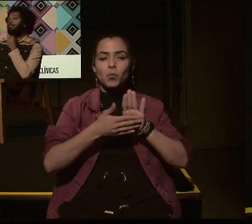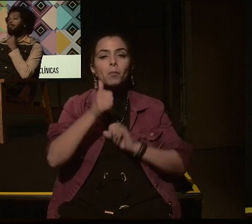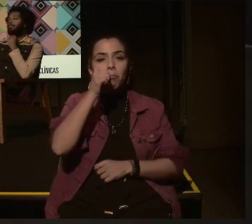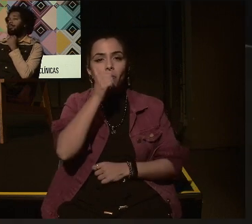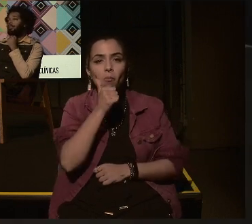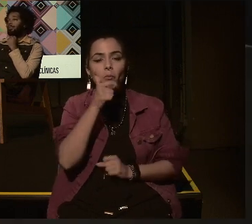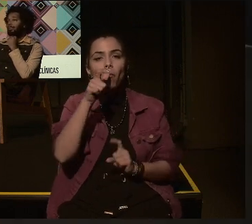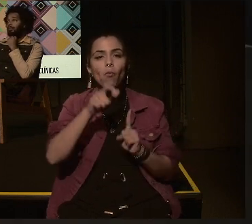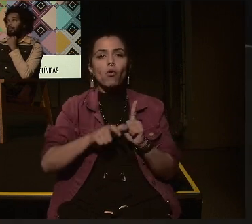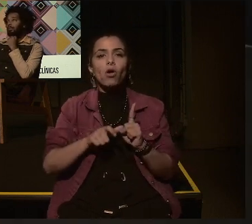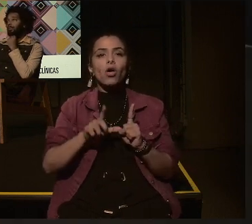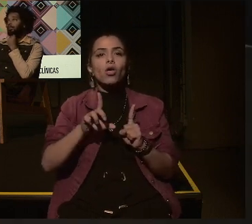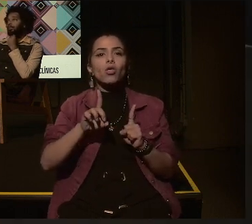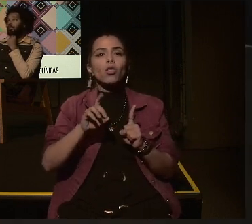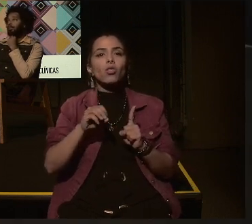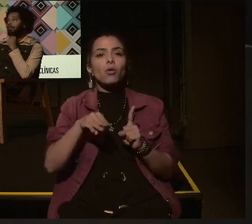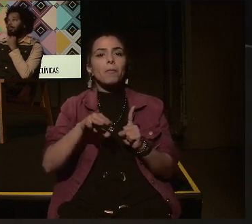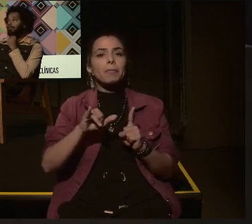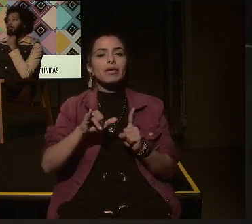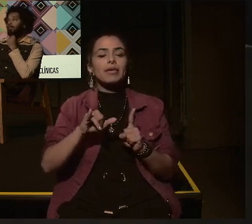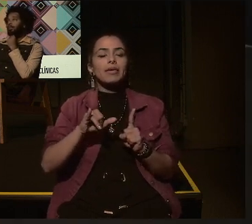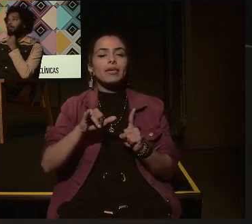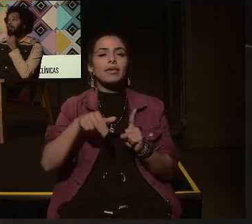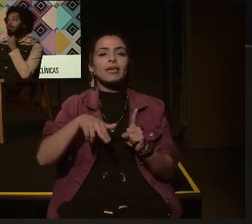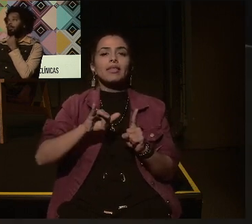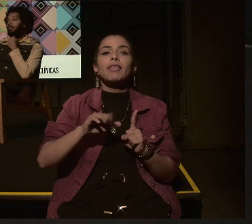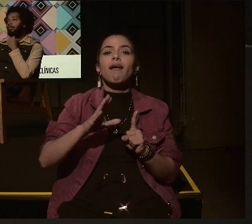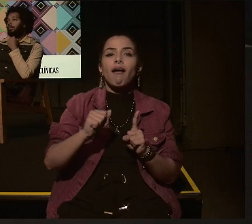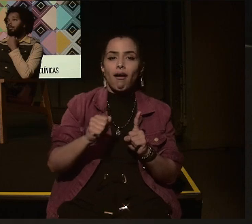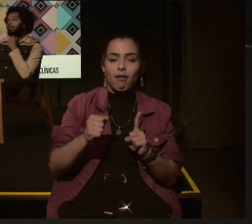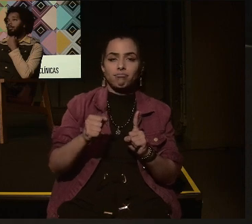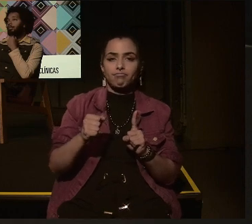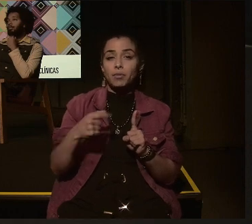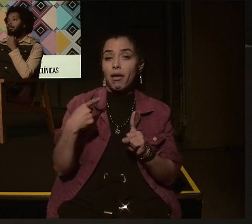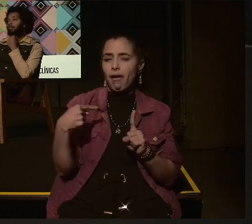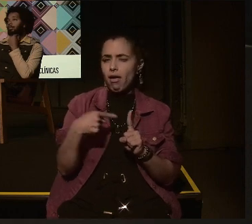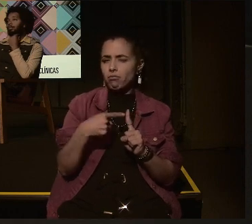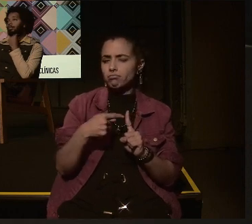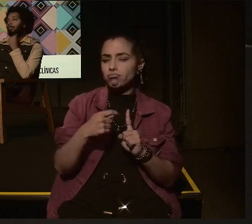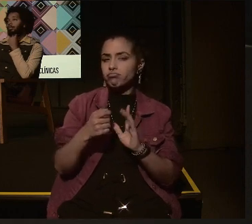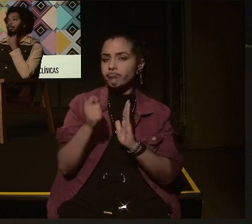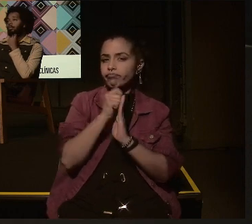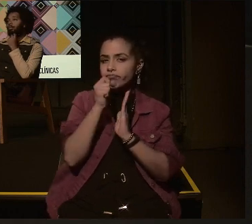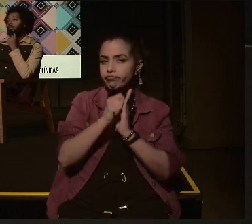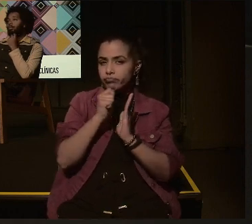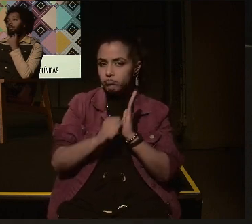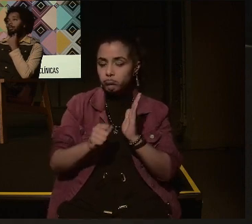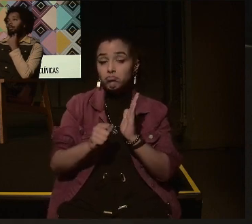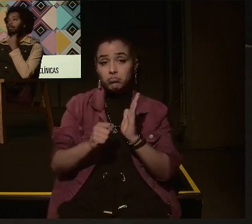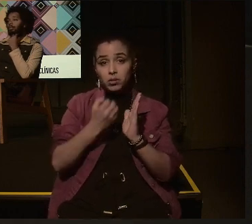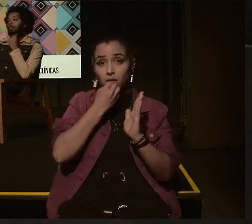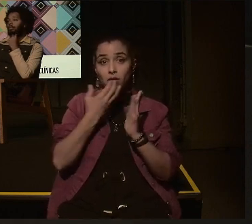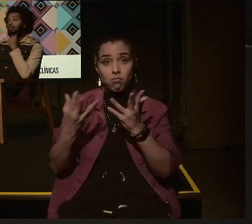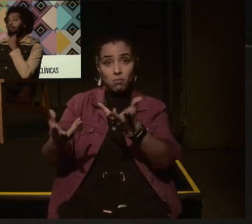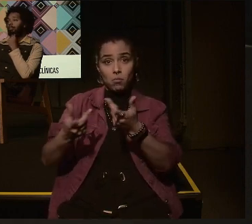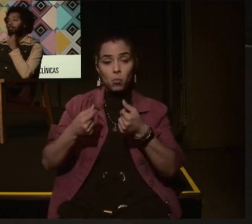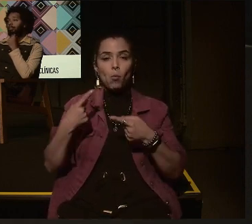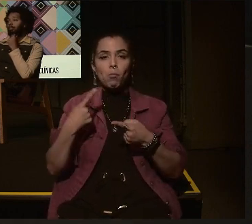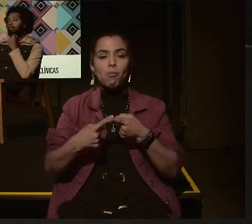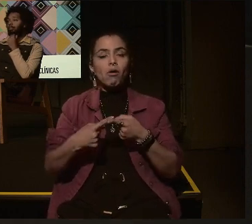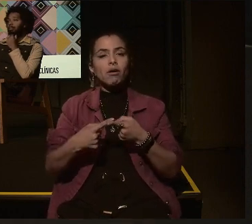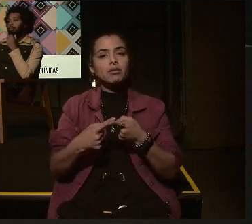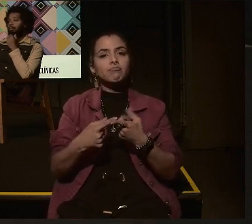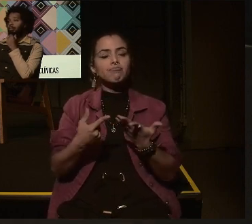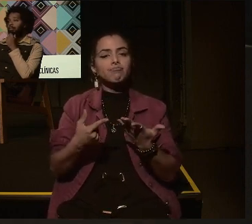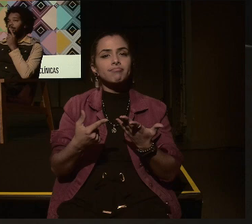faz, acho que nos ajuda. Porque ela convida algo, ela usa o termo sentir, que é precioso,